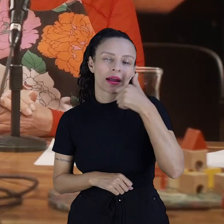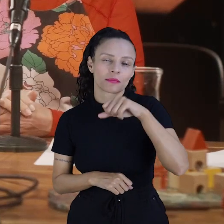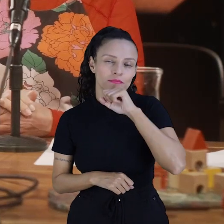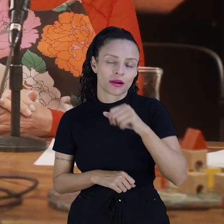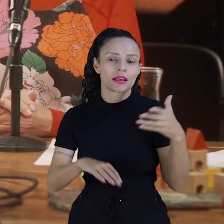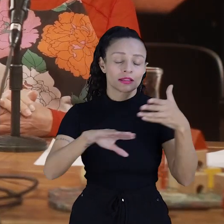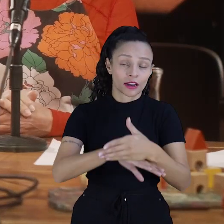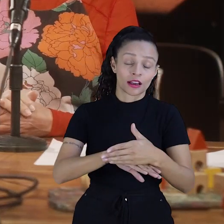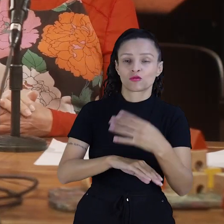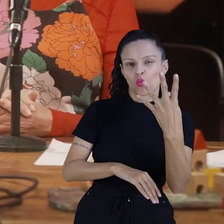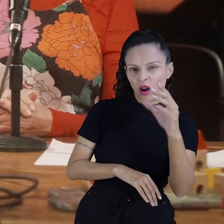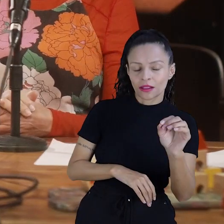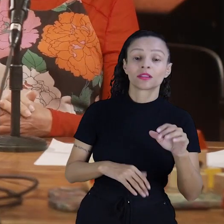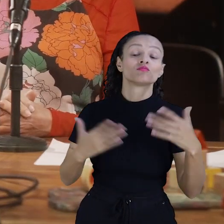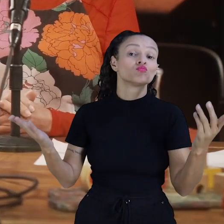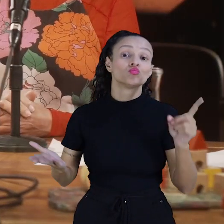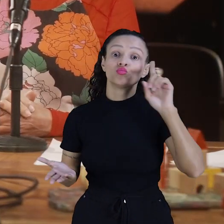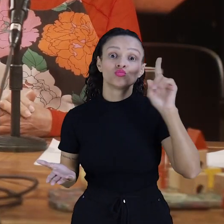entravam, 40. Eis um dia